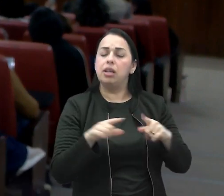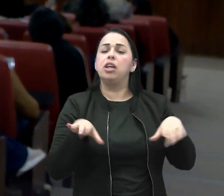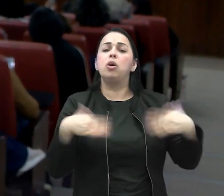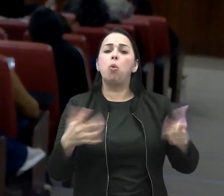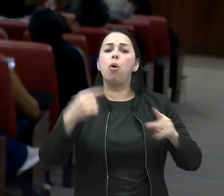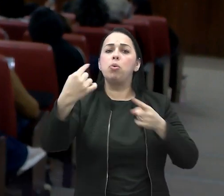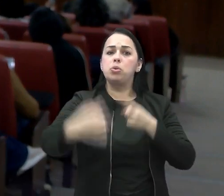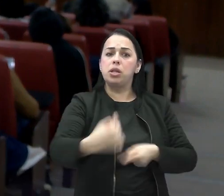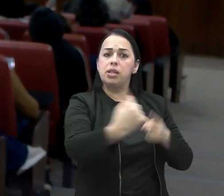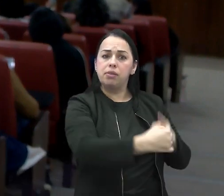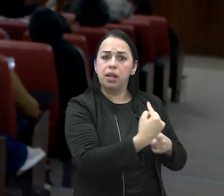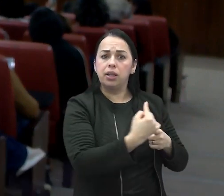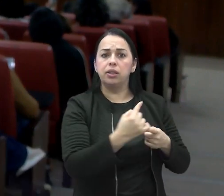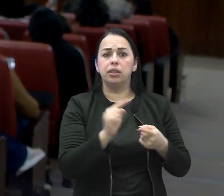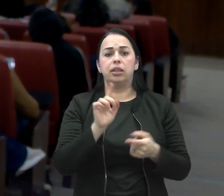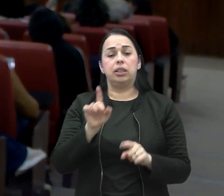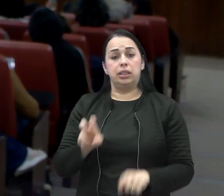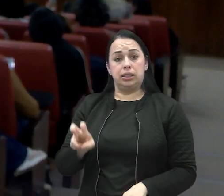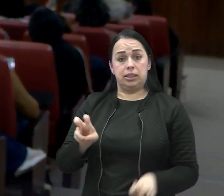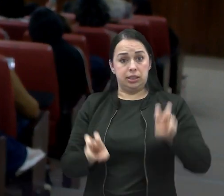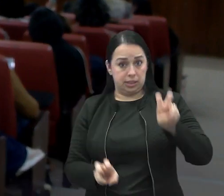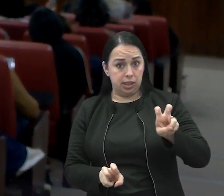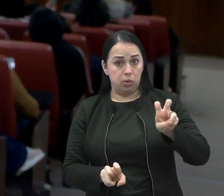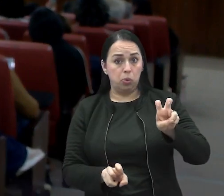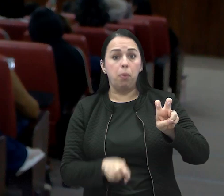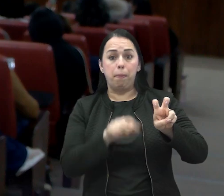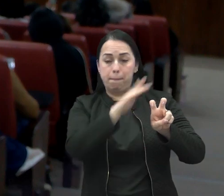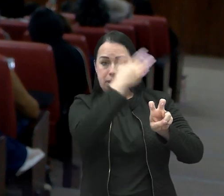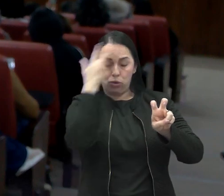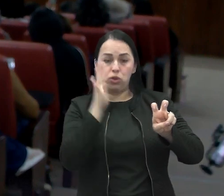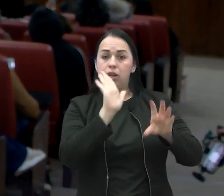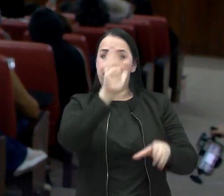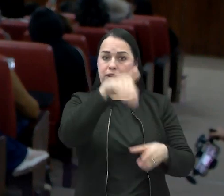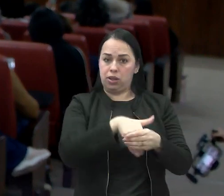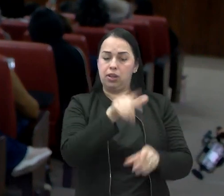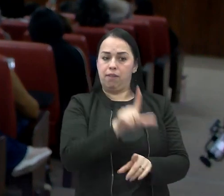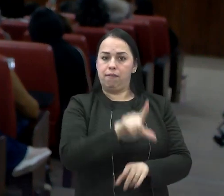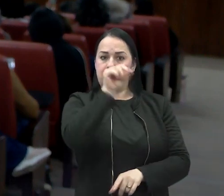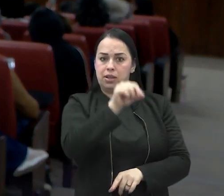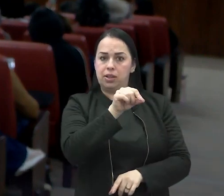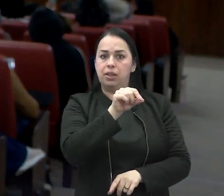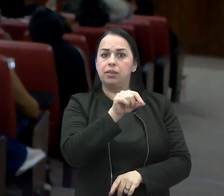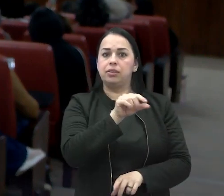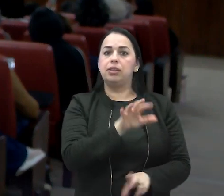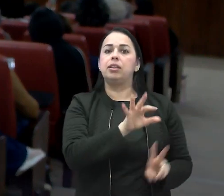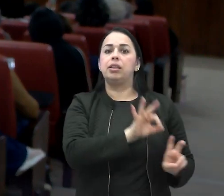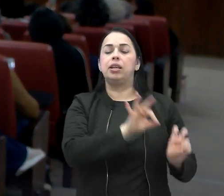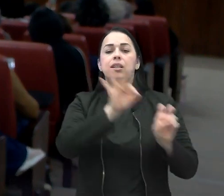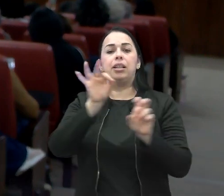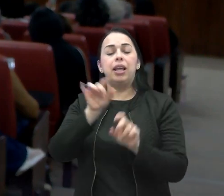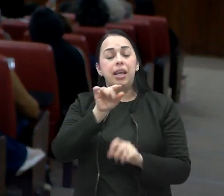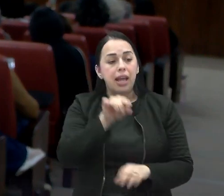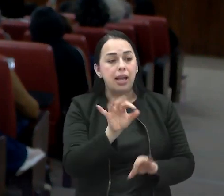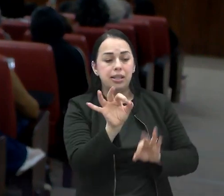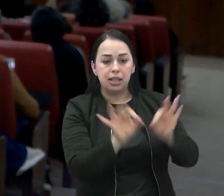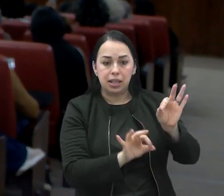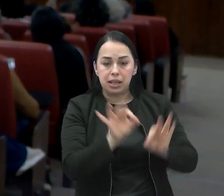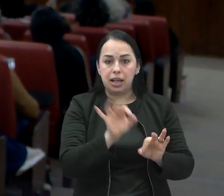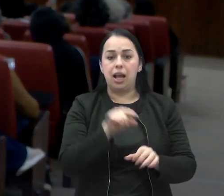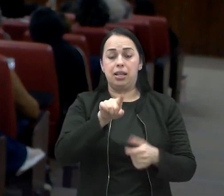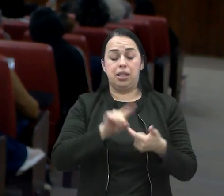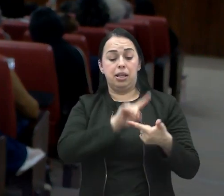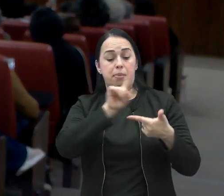principais desafios que nós temos que enfrentar, junto com 5 delegados que serão eleitos, e de lá serão encaminhados